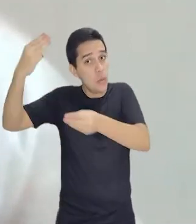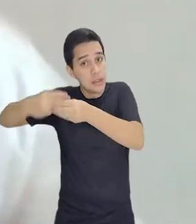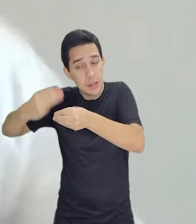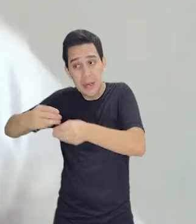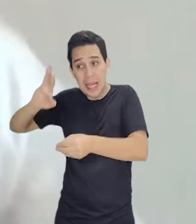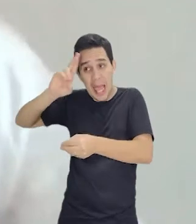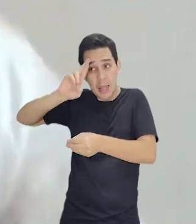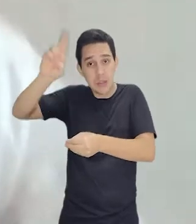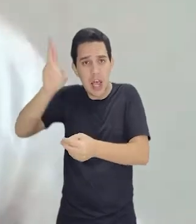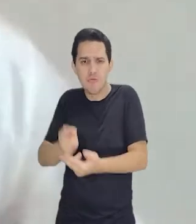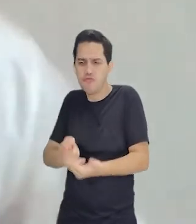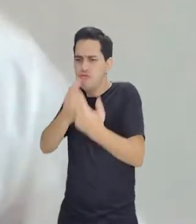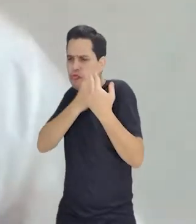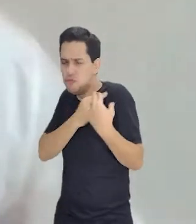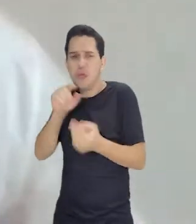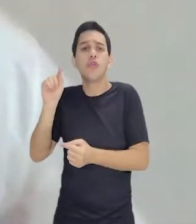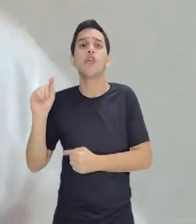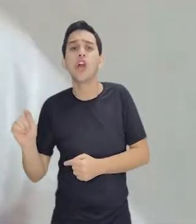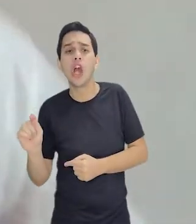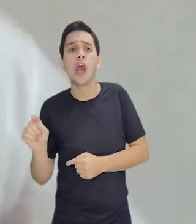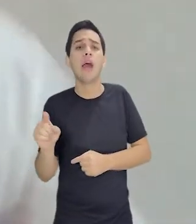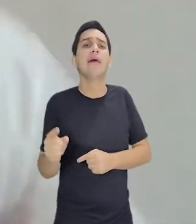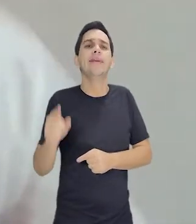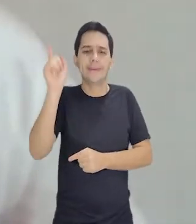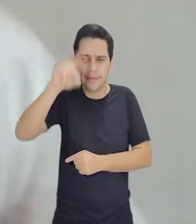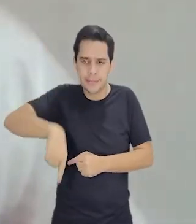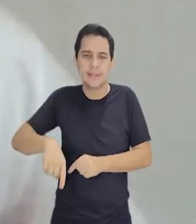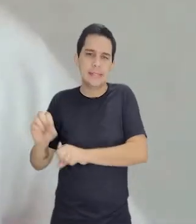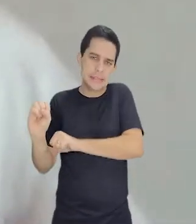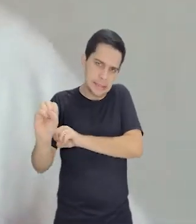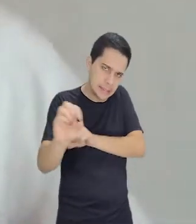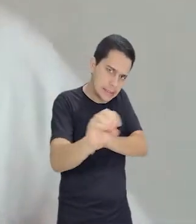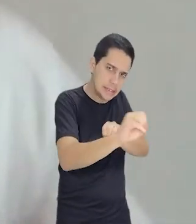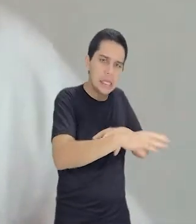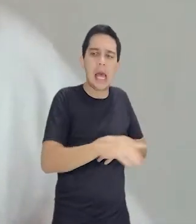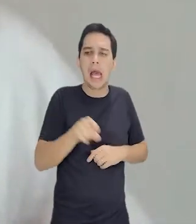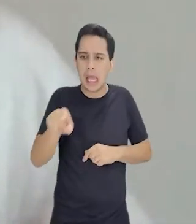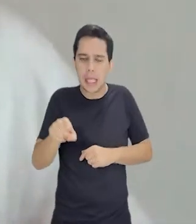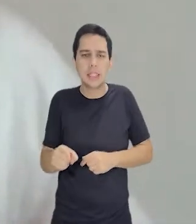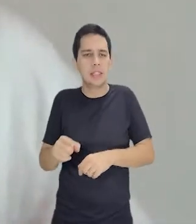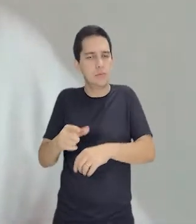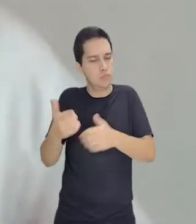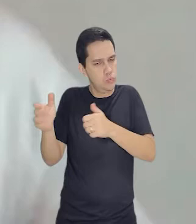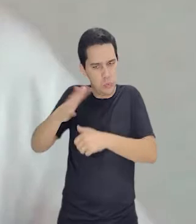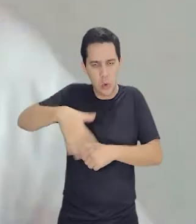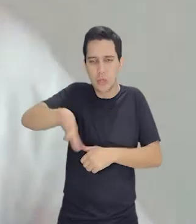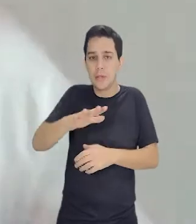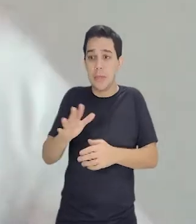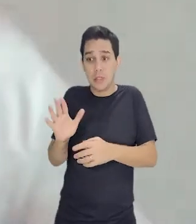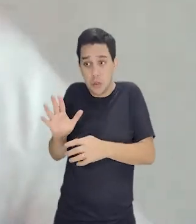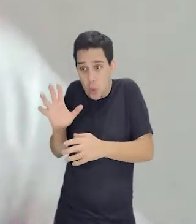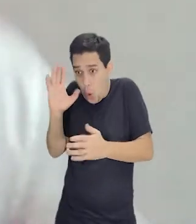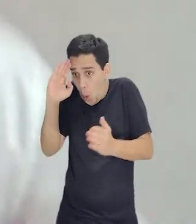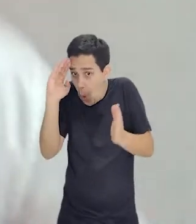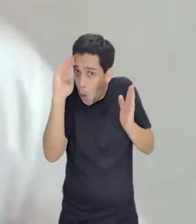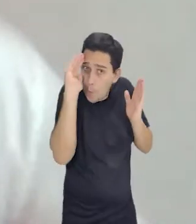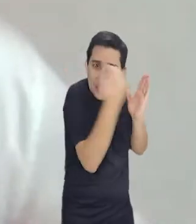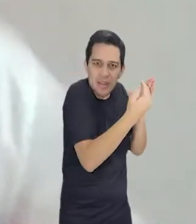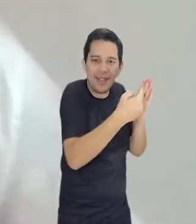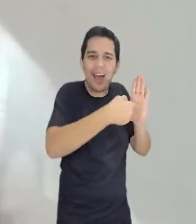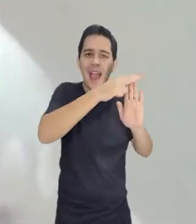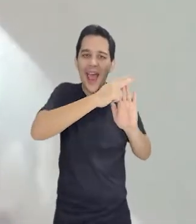grau de atribuição, eles têm que proporcionar e dentro dessas medidas sanitárias que são fiscalizadas e